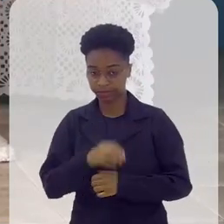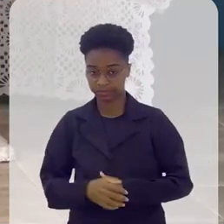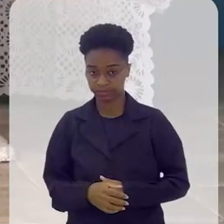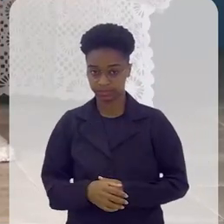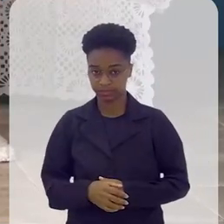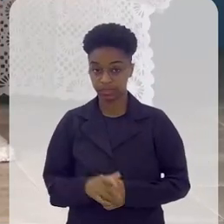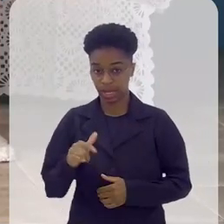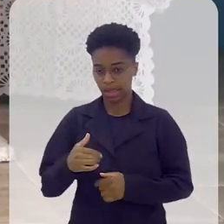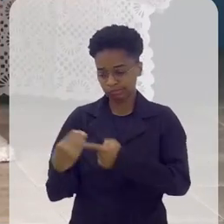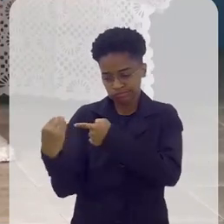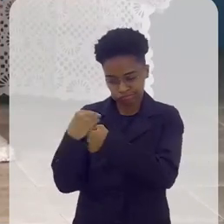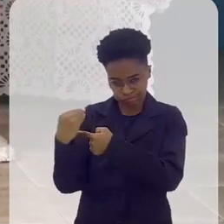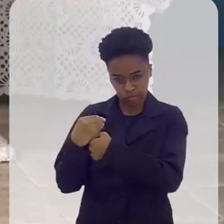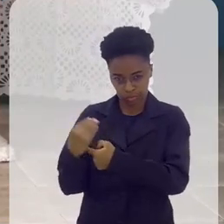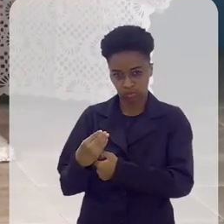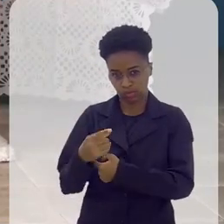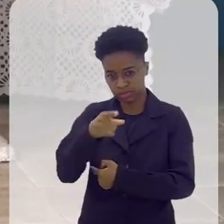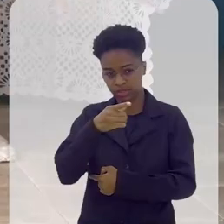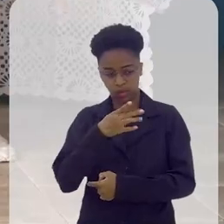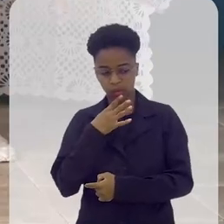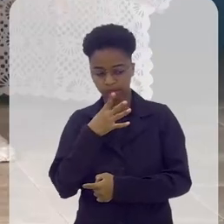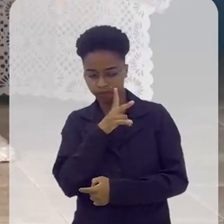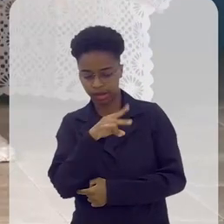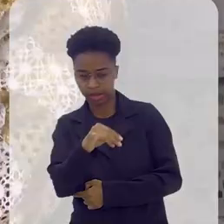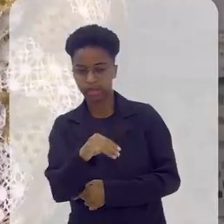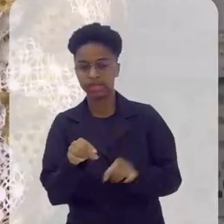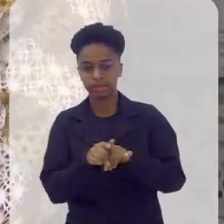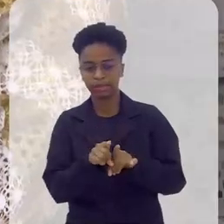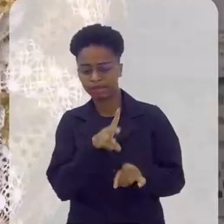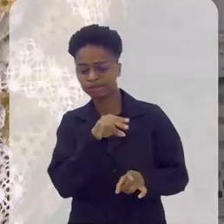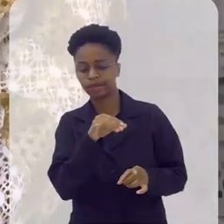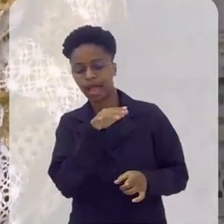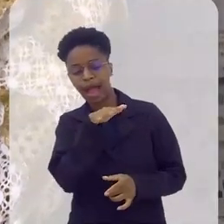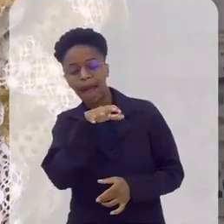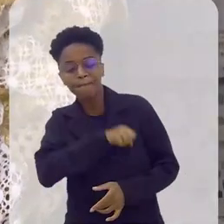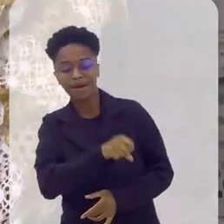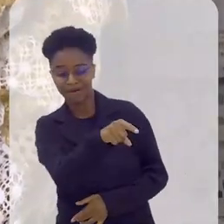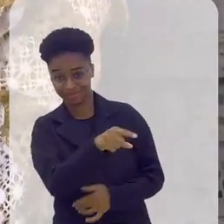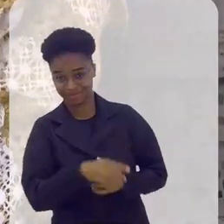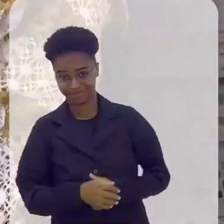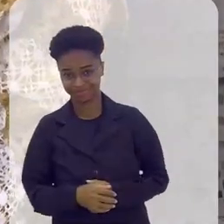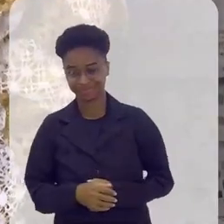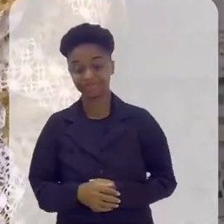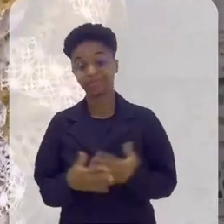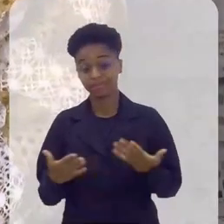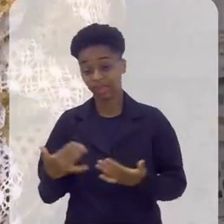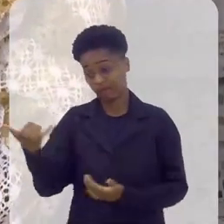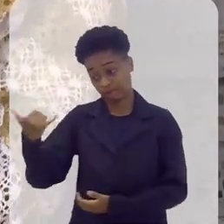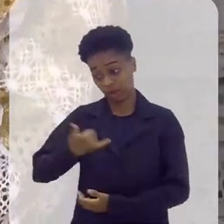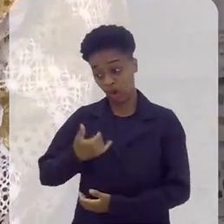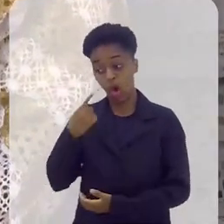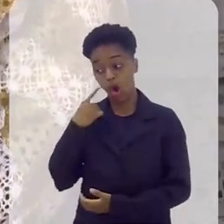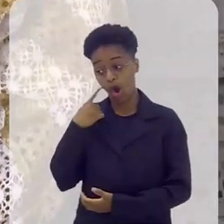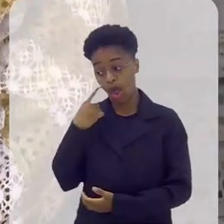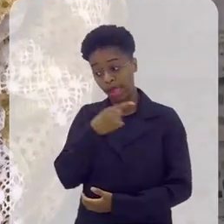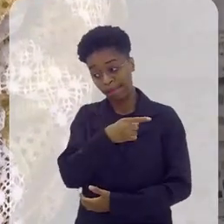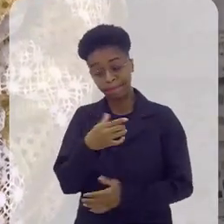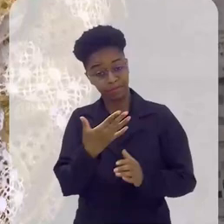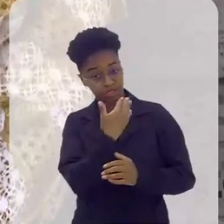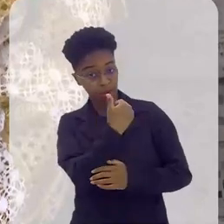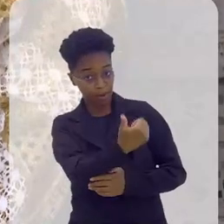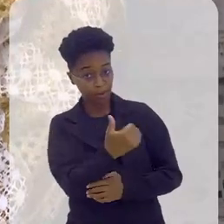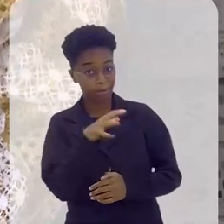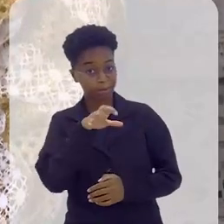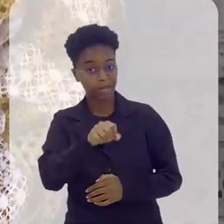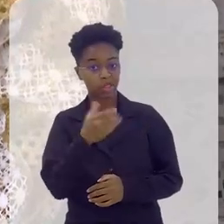velha, que é essa que me criou, que você vai ter o prazer de conhecer, ela também vai te amar. E eu digo assim, Naná, o Carlinhos está me